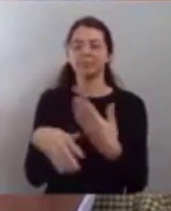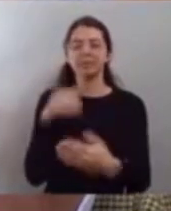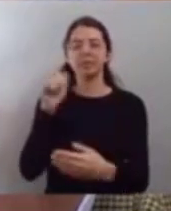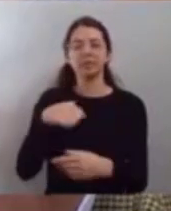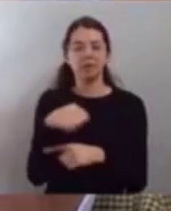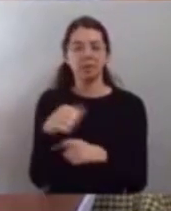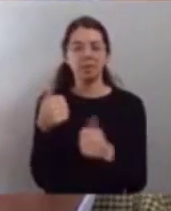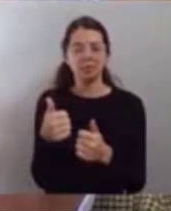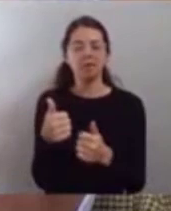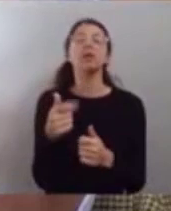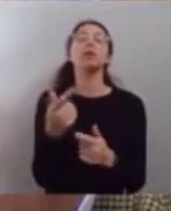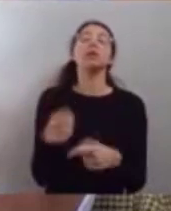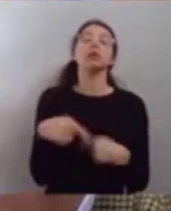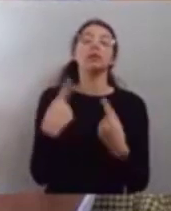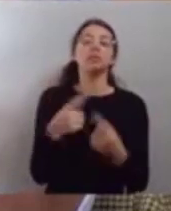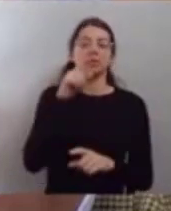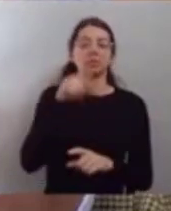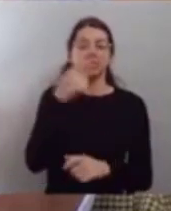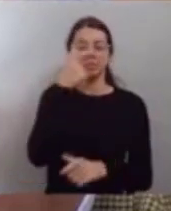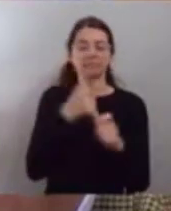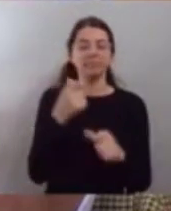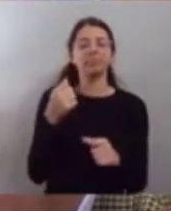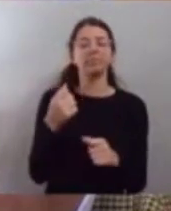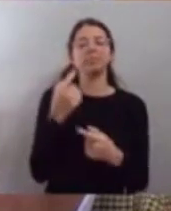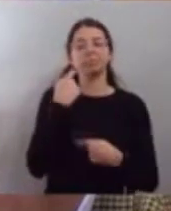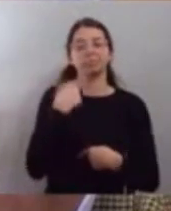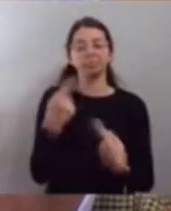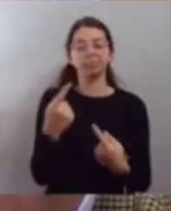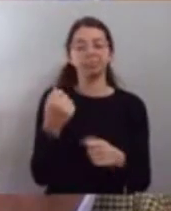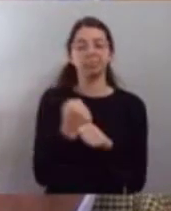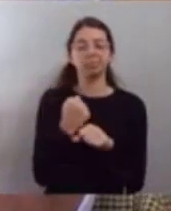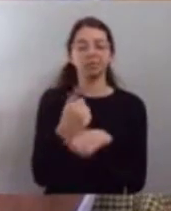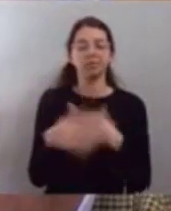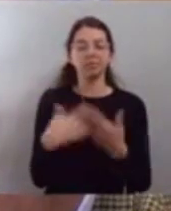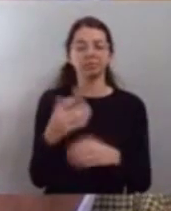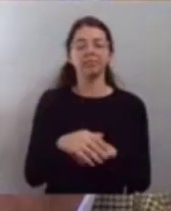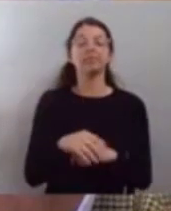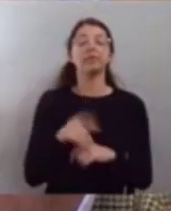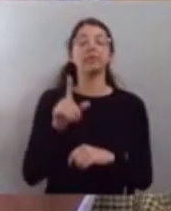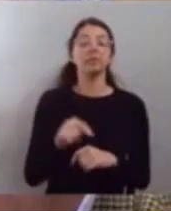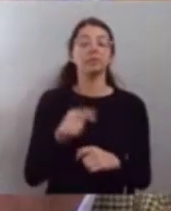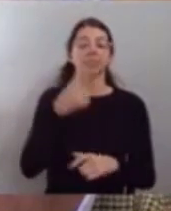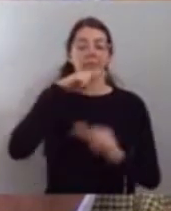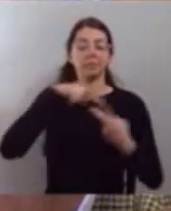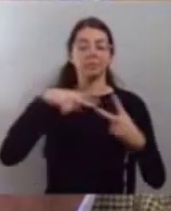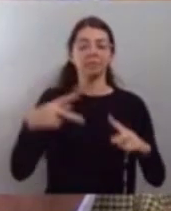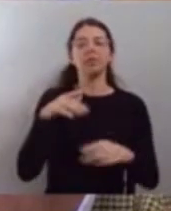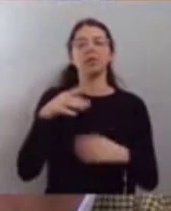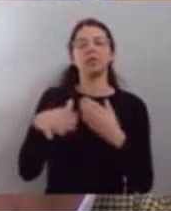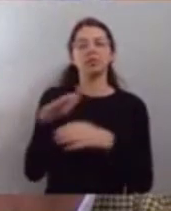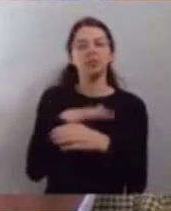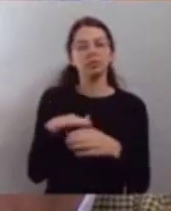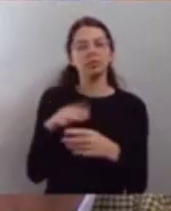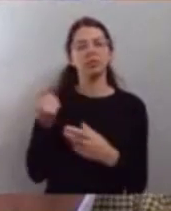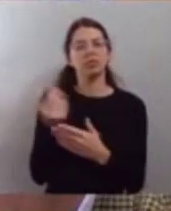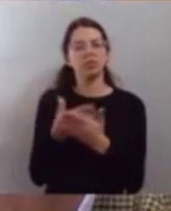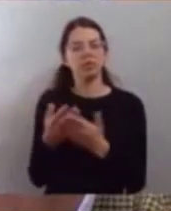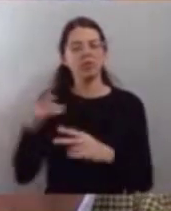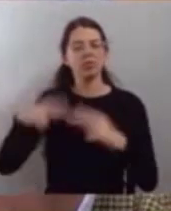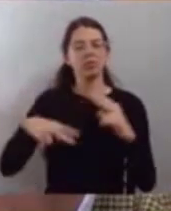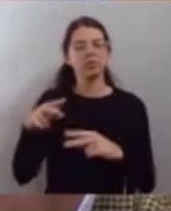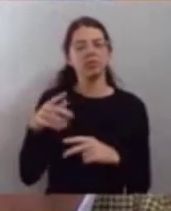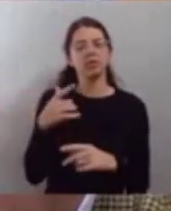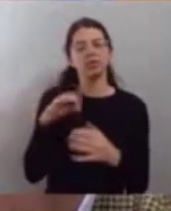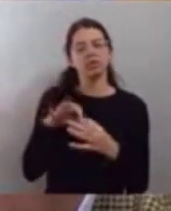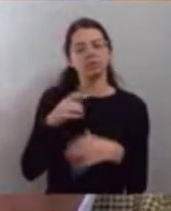é acrescentado que o município deve obter informação detalhada sobre a evolução da situação económica financeira da referida da empresa para